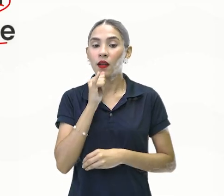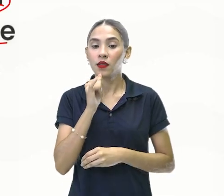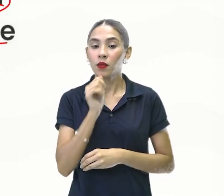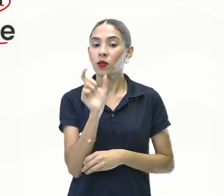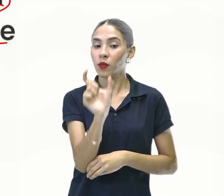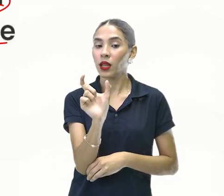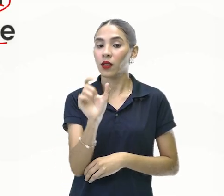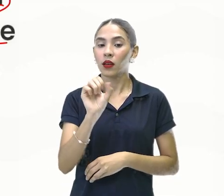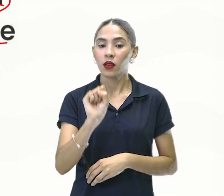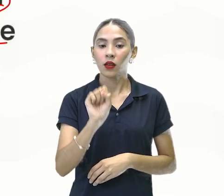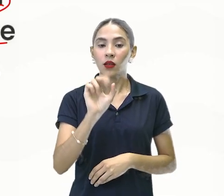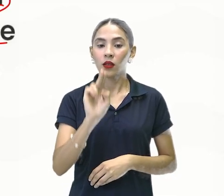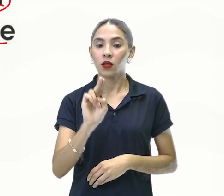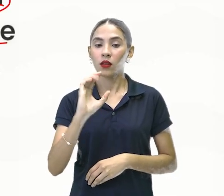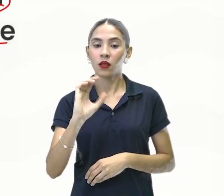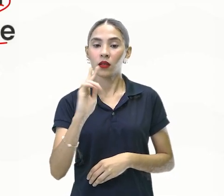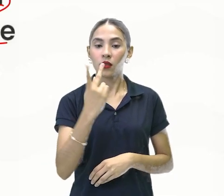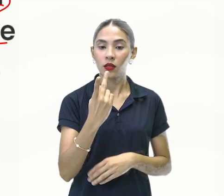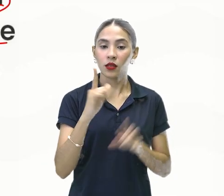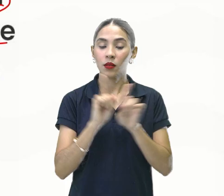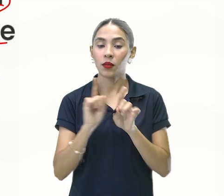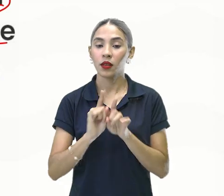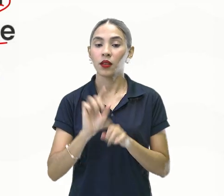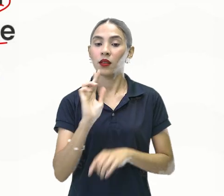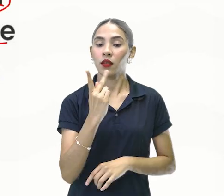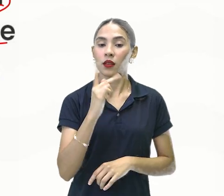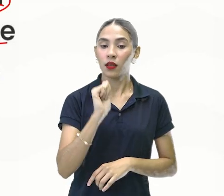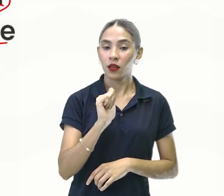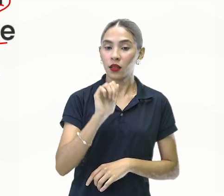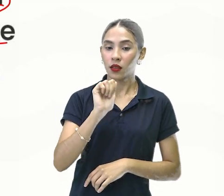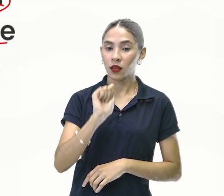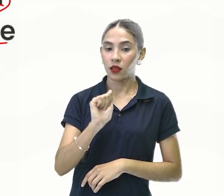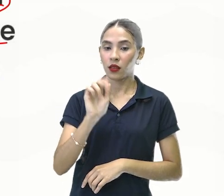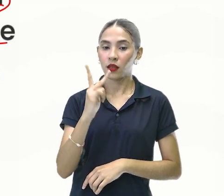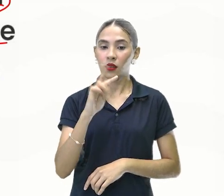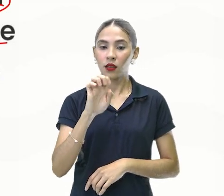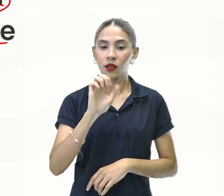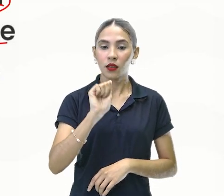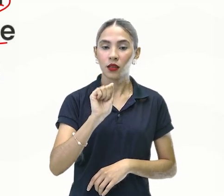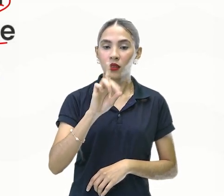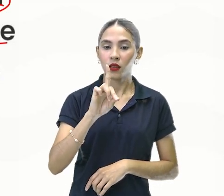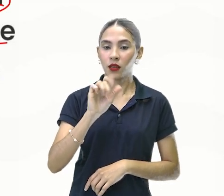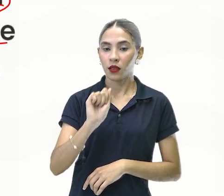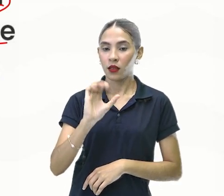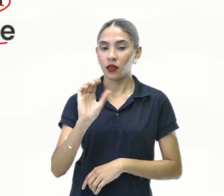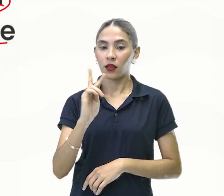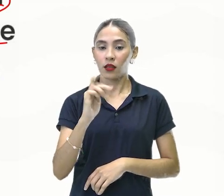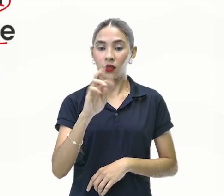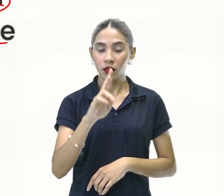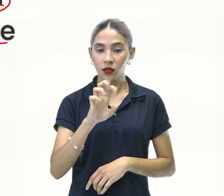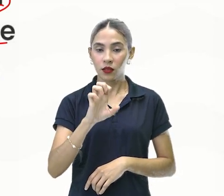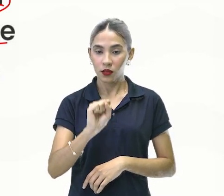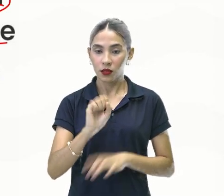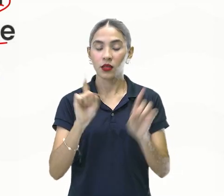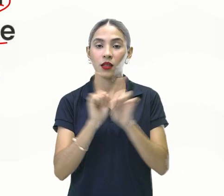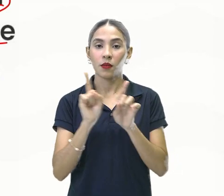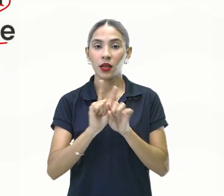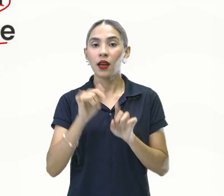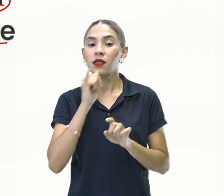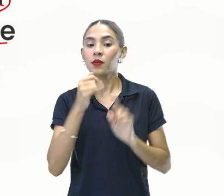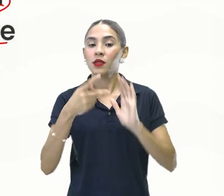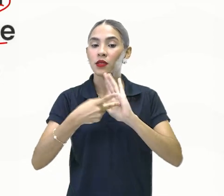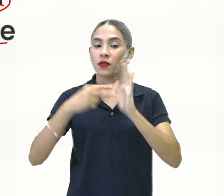such as, tais como headaches. Olha só, tem uma palavrinha composta. Eu acabei de falar para vocês que aches também,